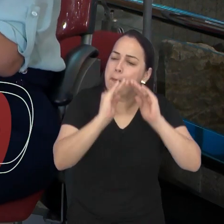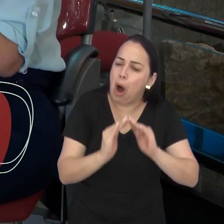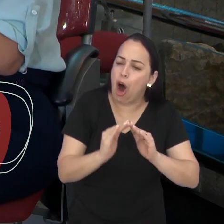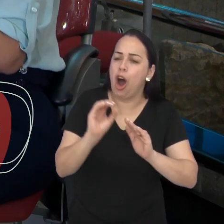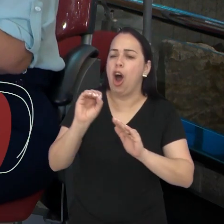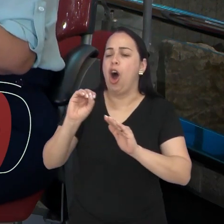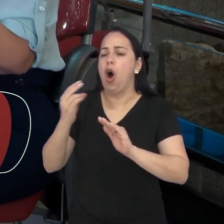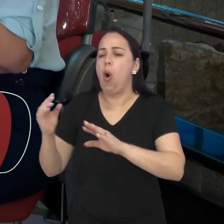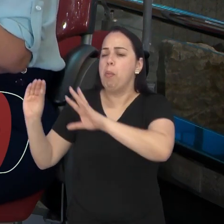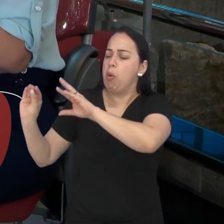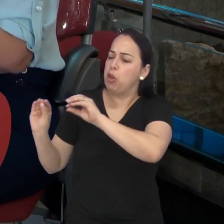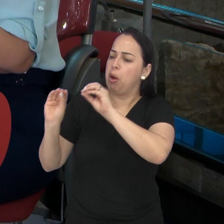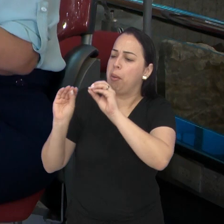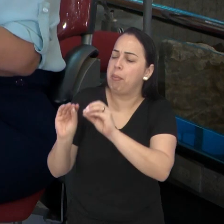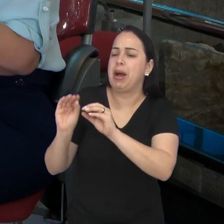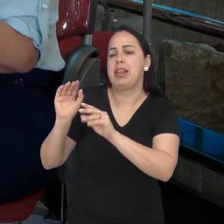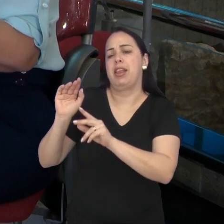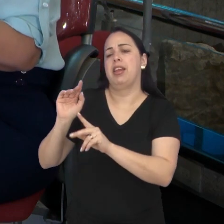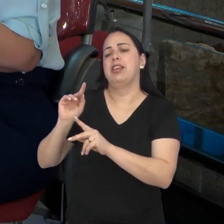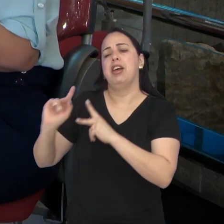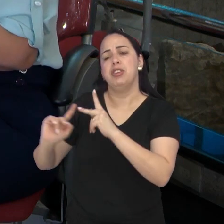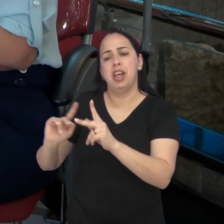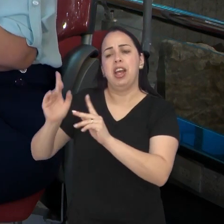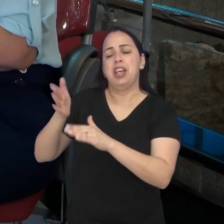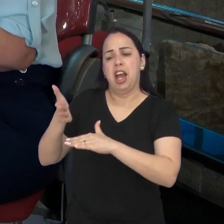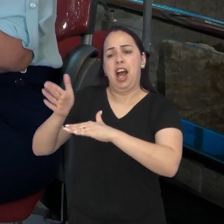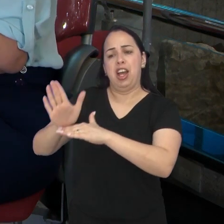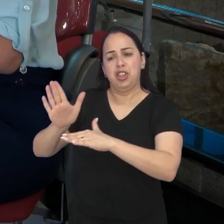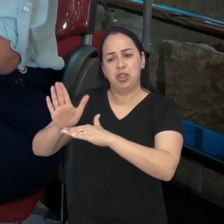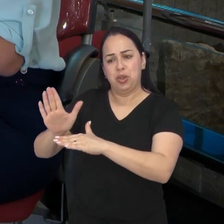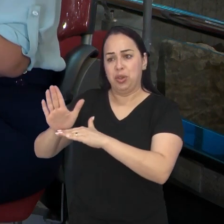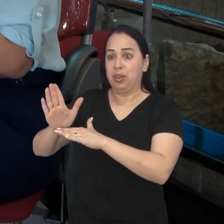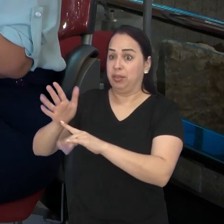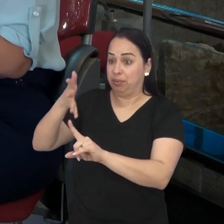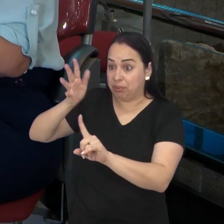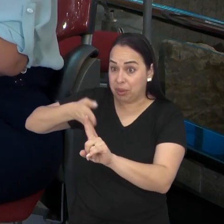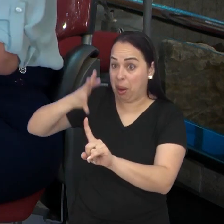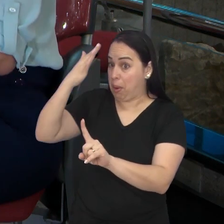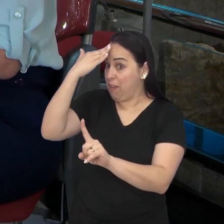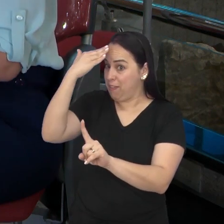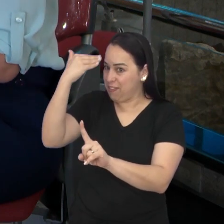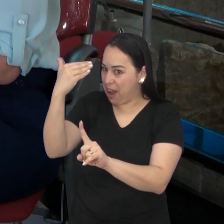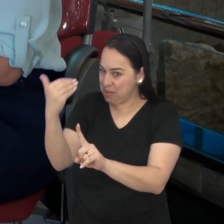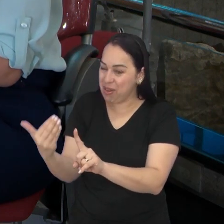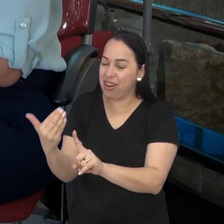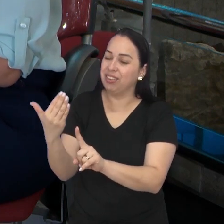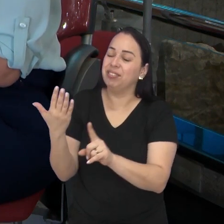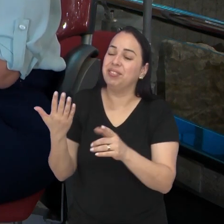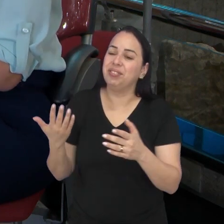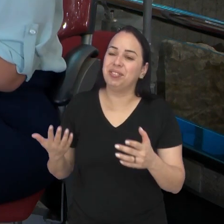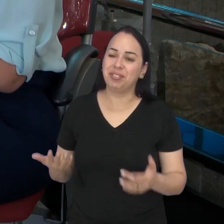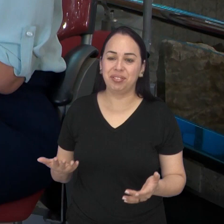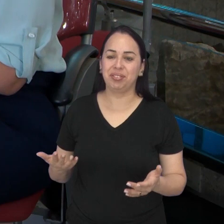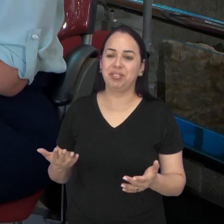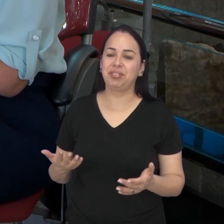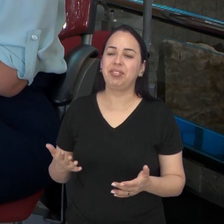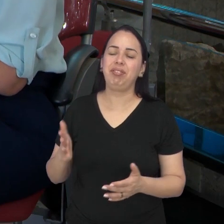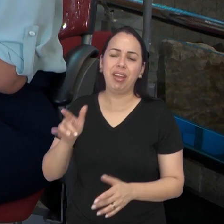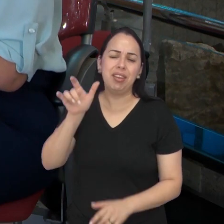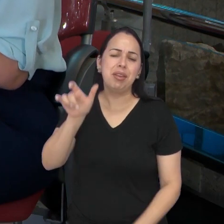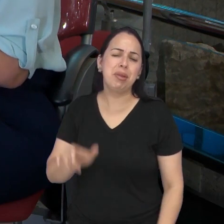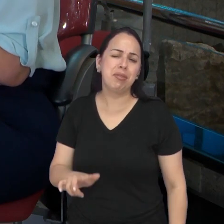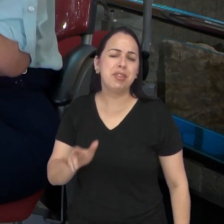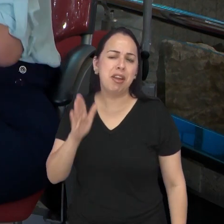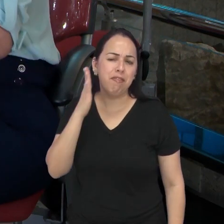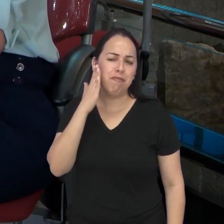quem traz alguma coisa de diferente aqui para a cidade, uma pessoa que chama atenção, e a gente sabe que você